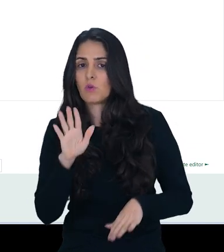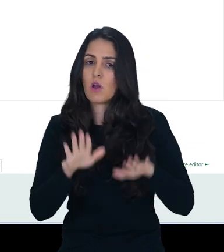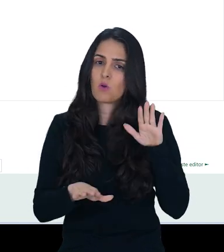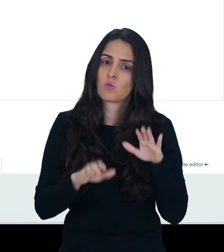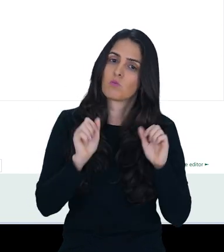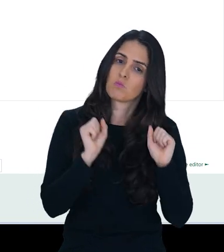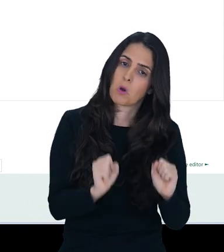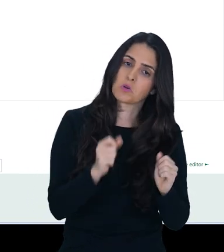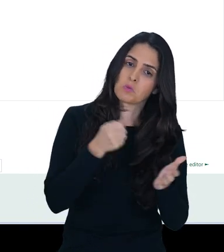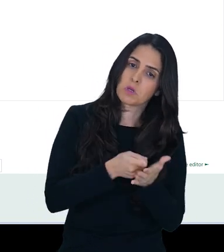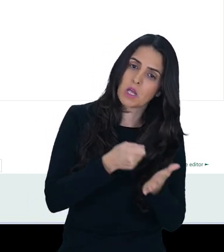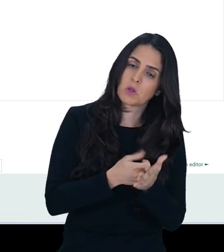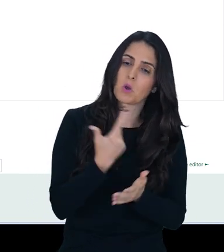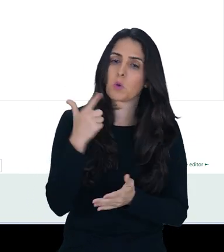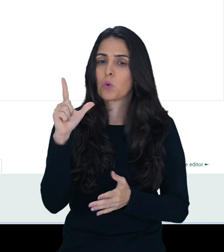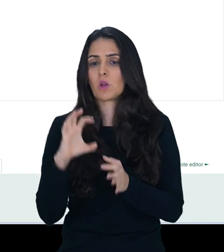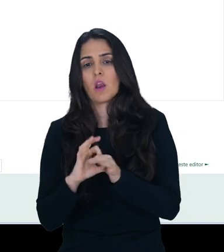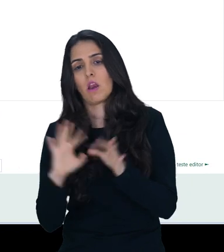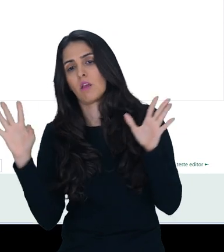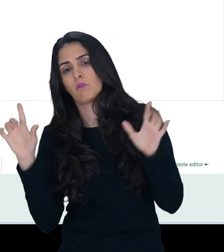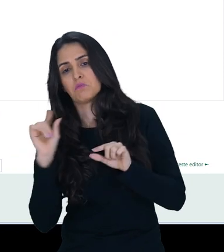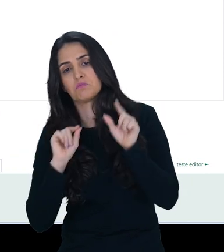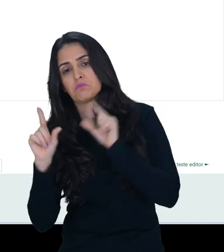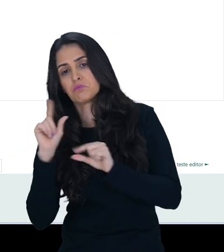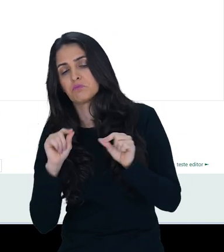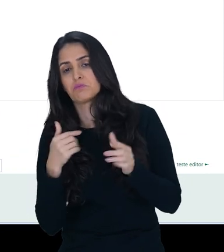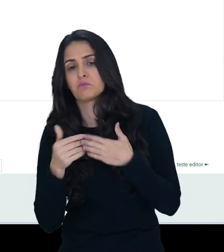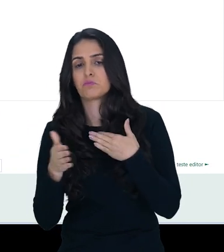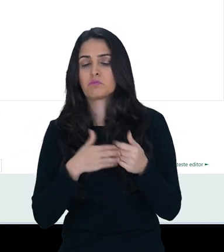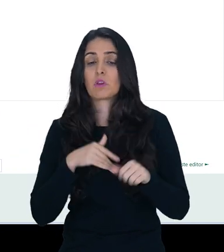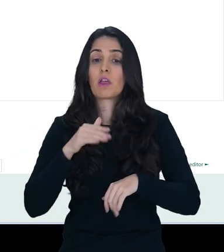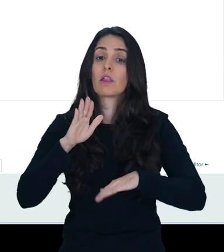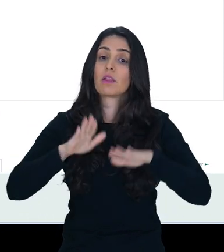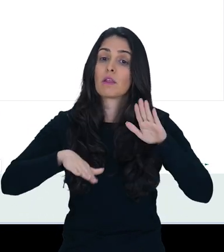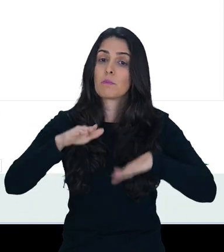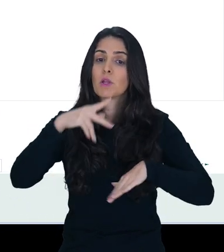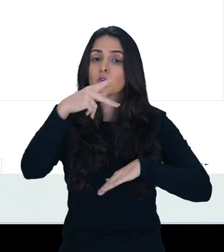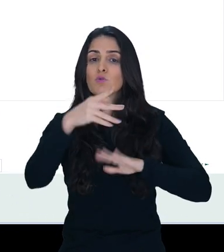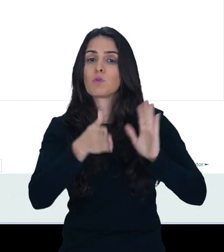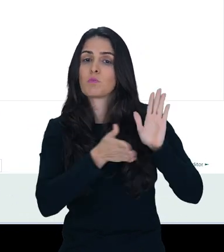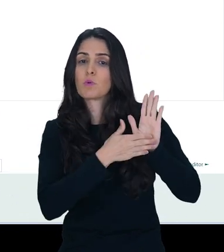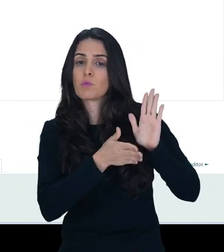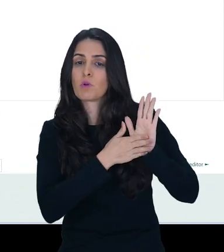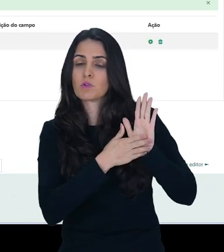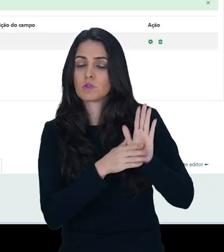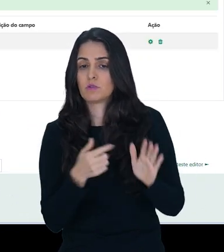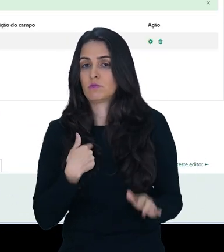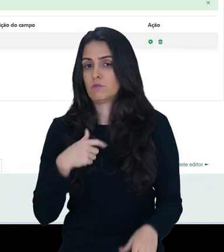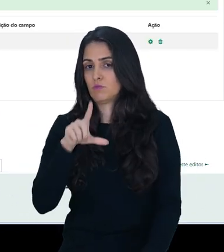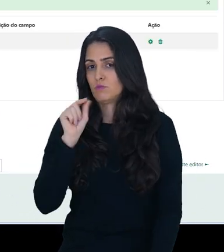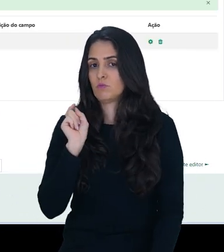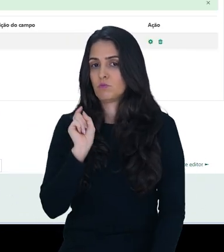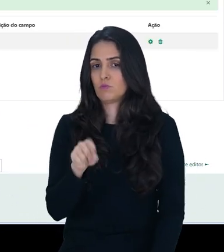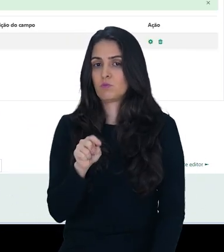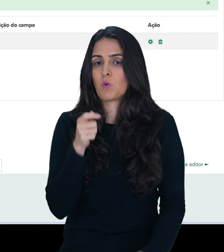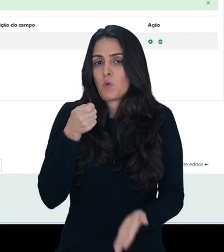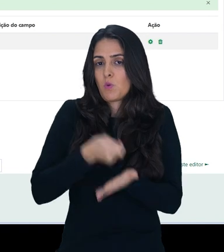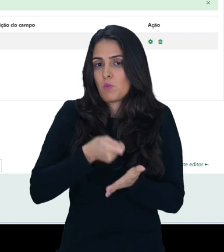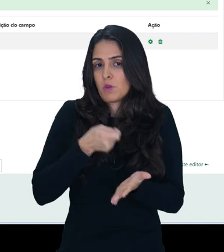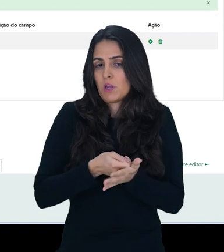pois Alguns podem ser obrigatórios outros podem ser opcionais de acordo aí com a sua proposta vou marcar aqui obrigatório